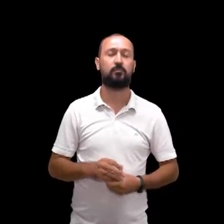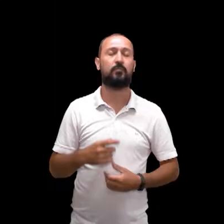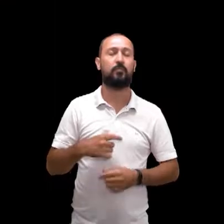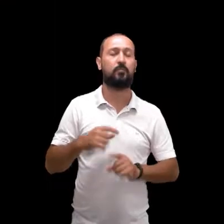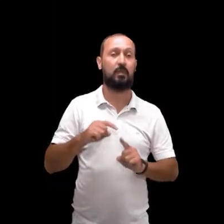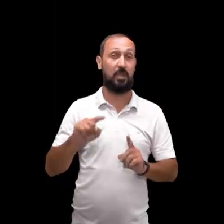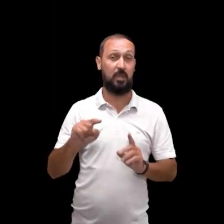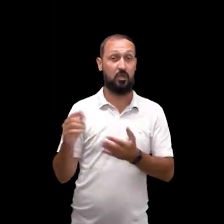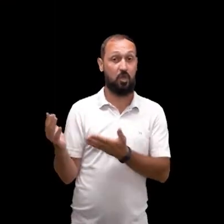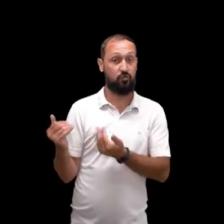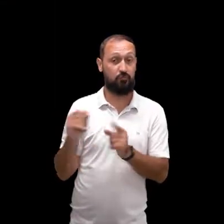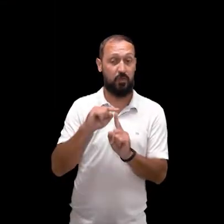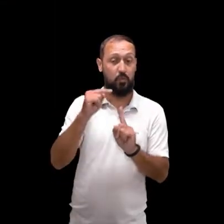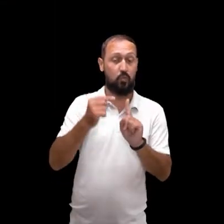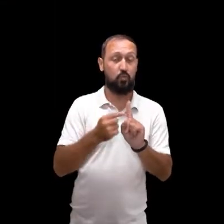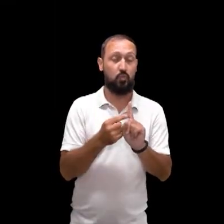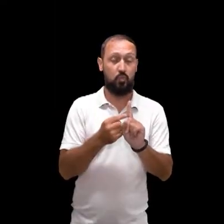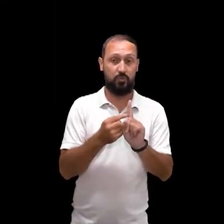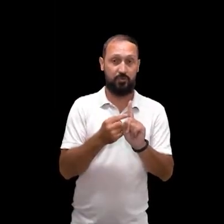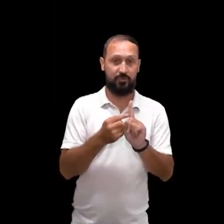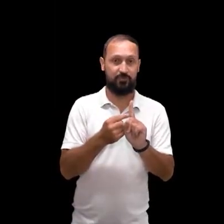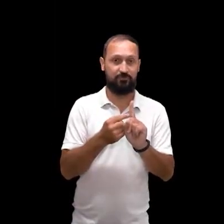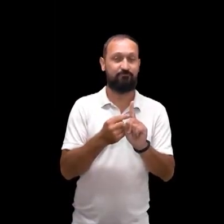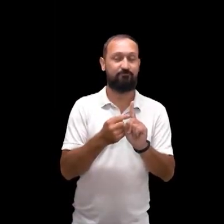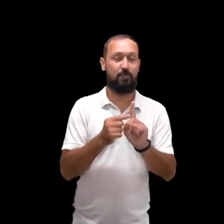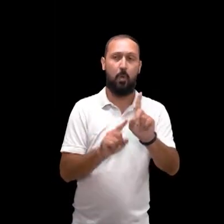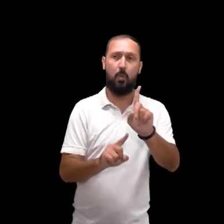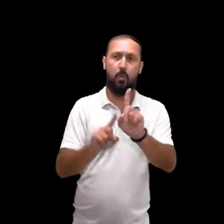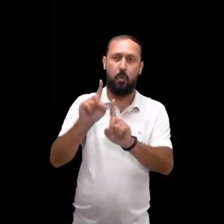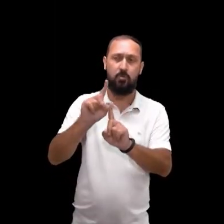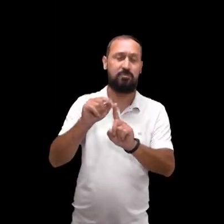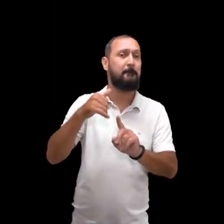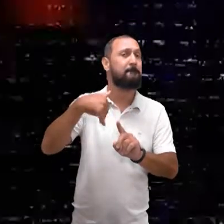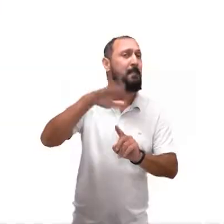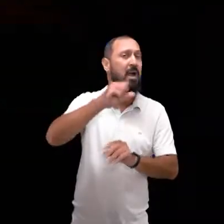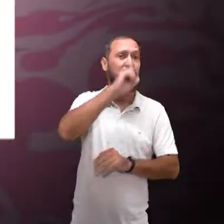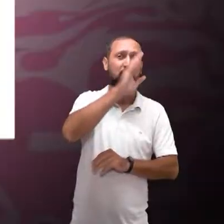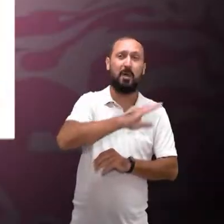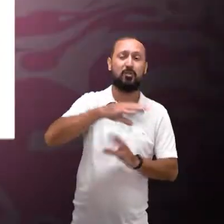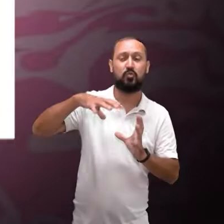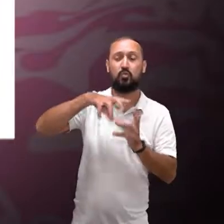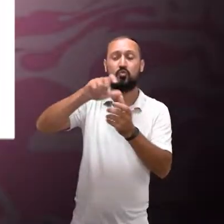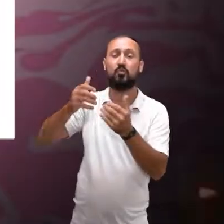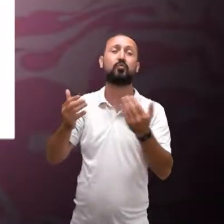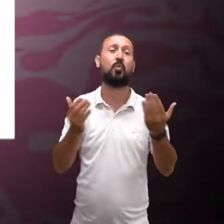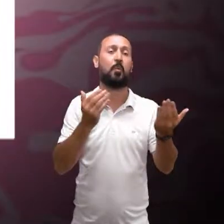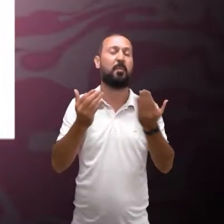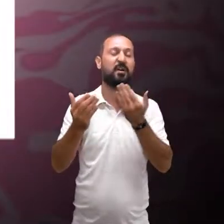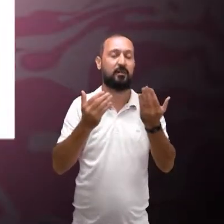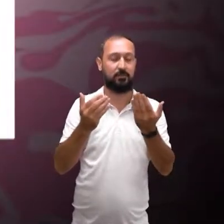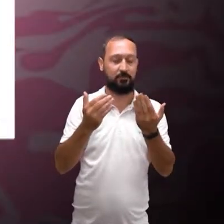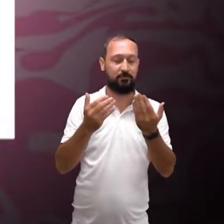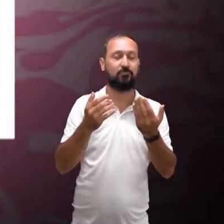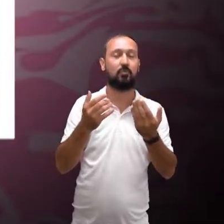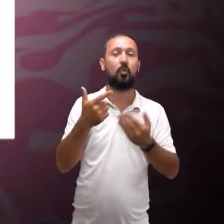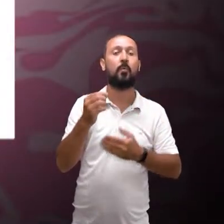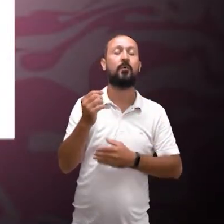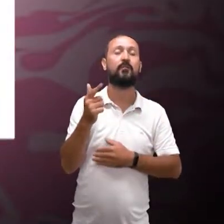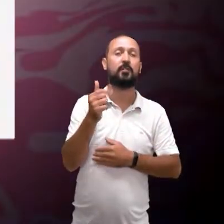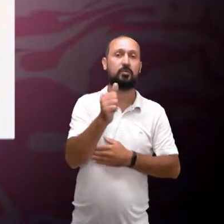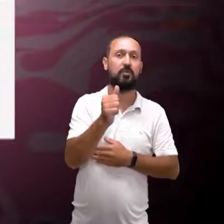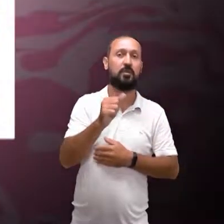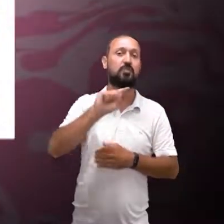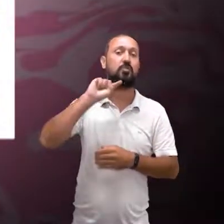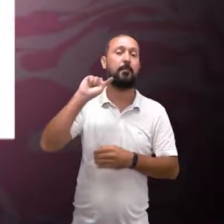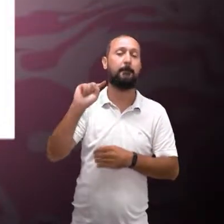O índice de gravidez na adolescência no Brasil está acima da média mundial. Em 2020, os registros indicam que